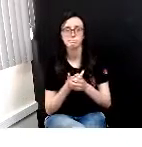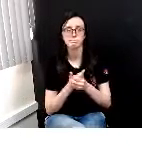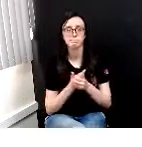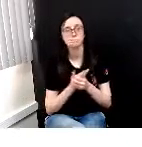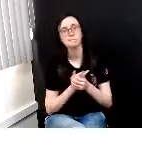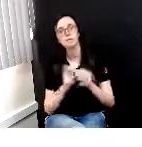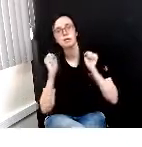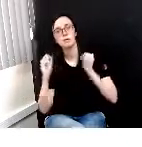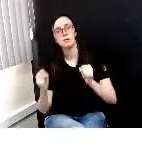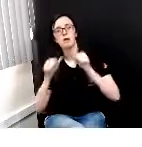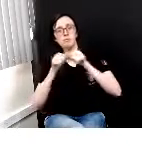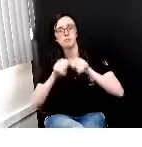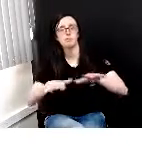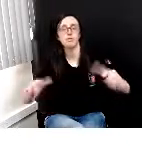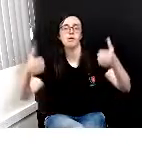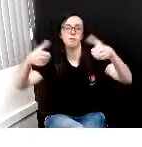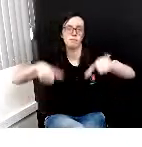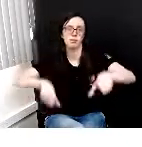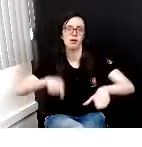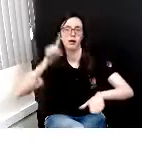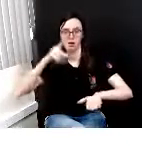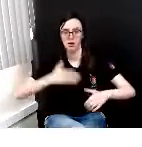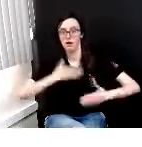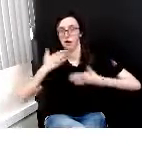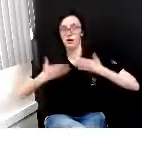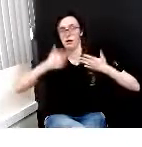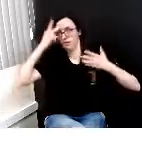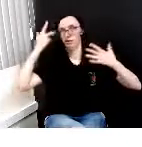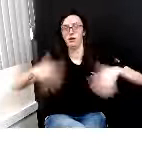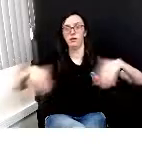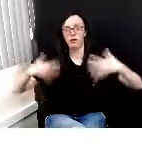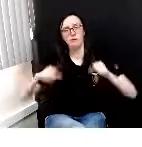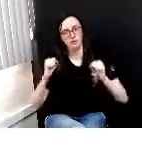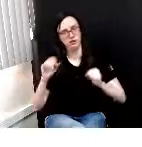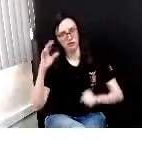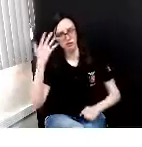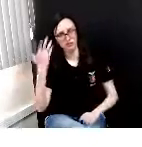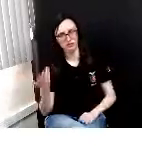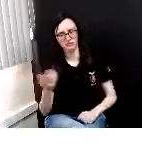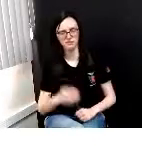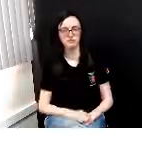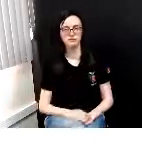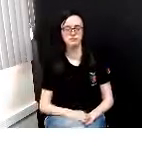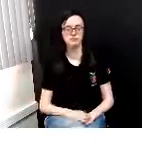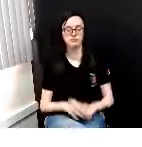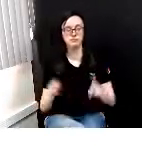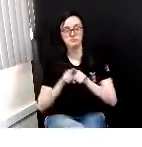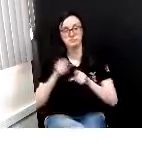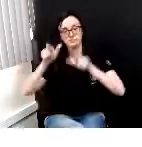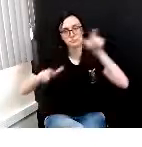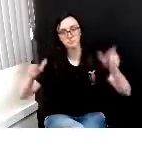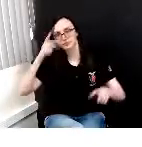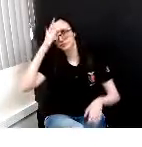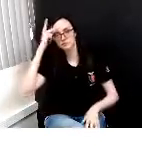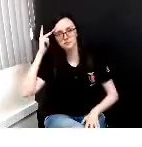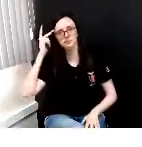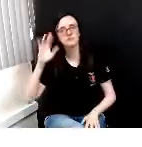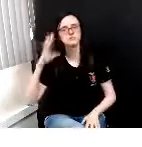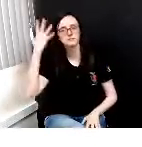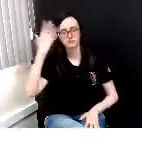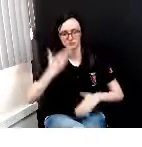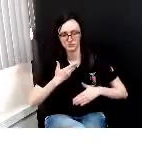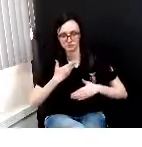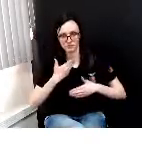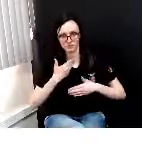poderia potencializar a geração de pânico na população, fazendo com que as pessoas acabem